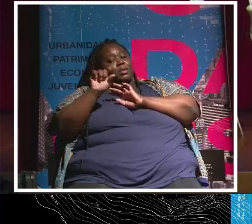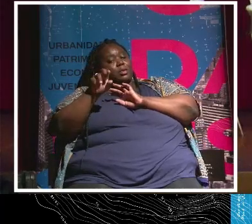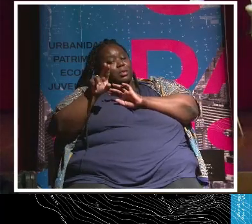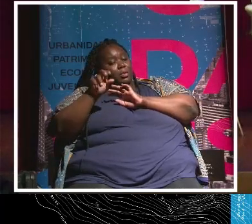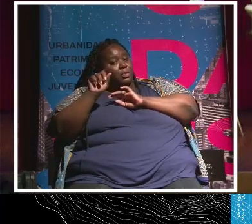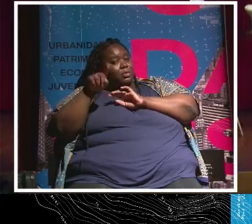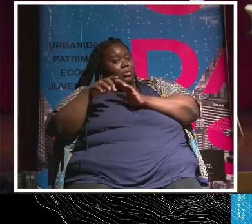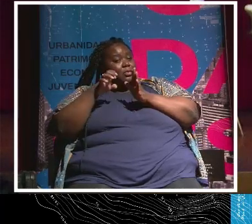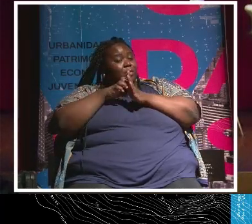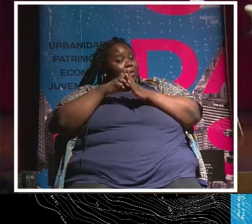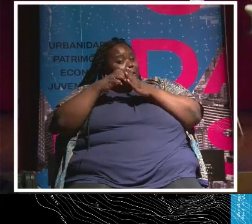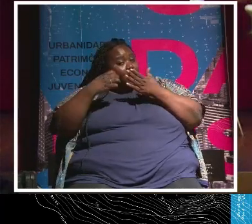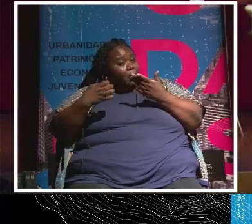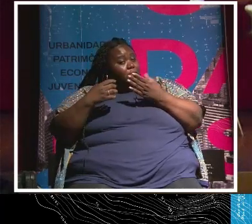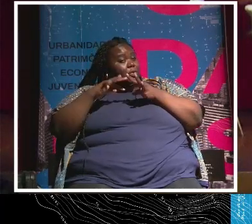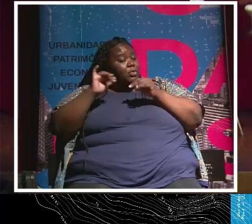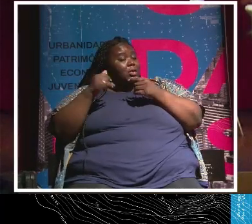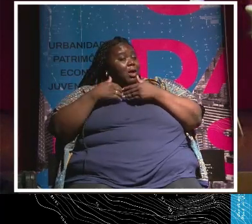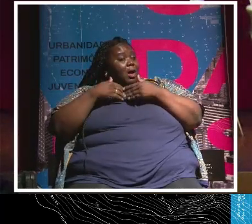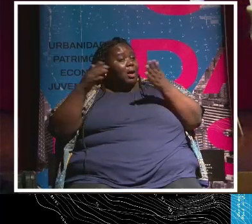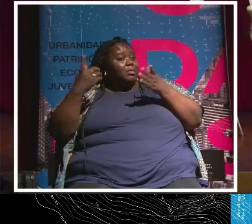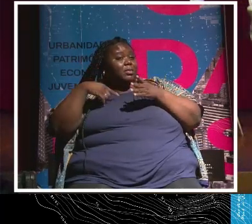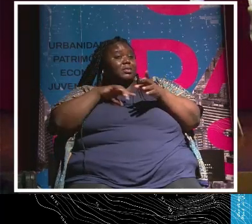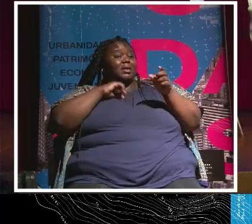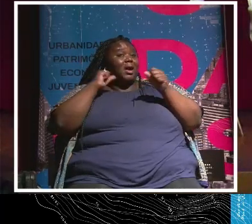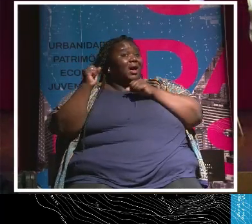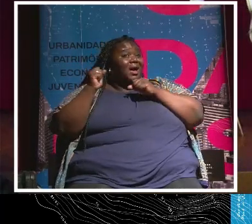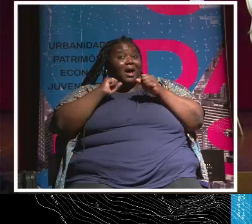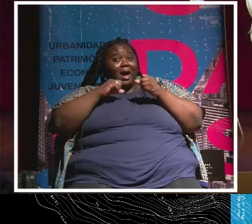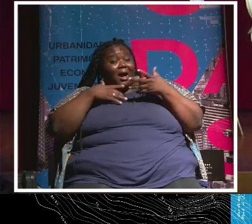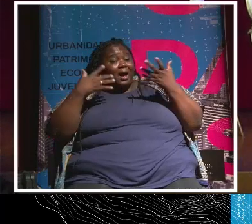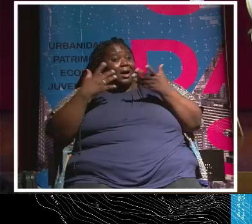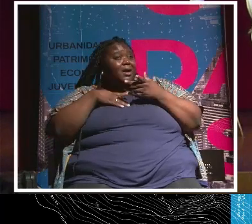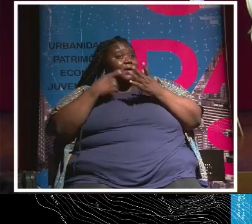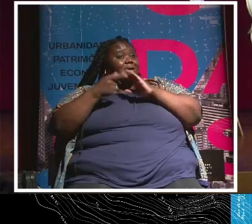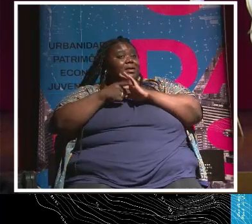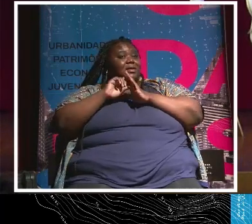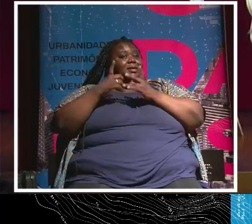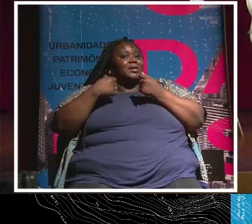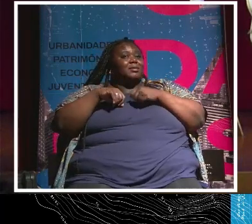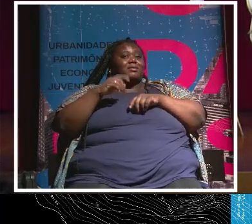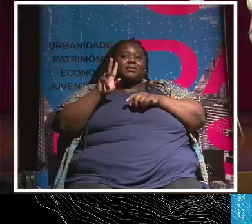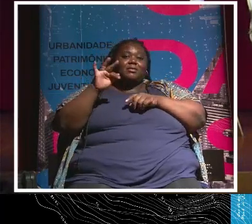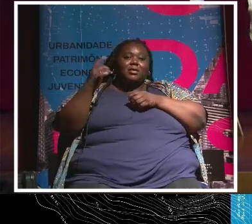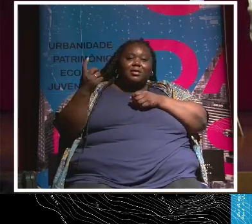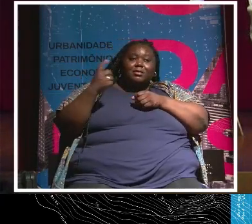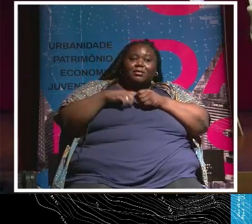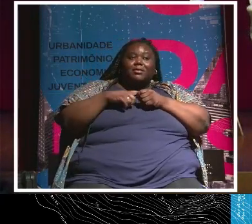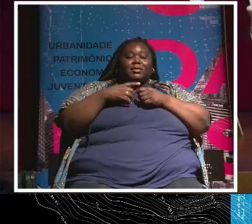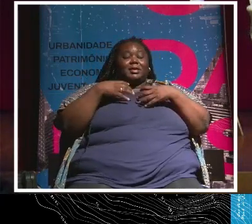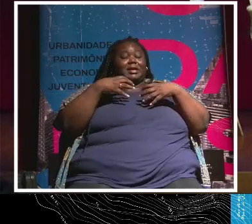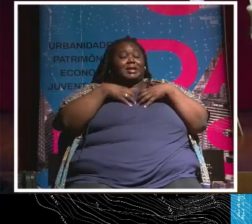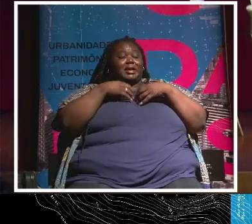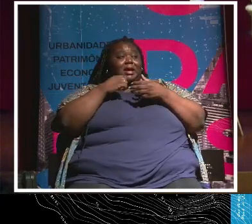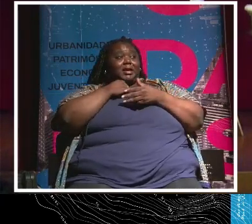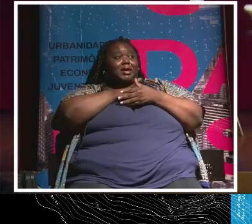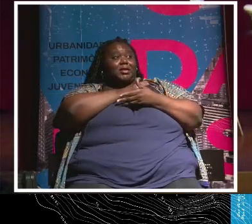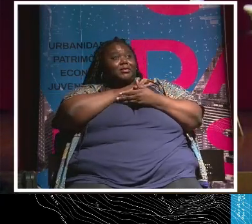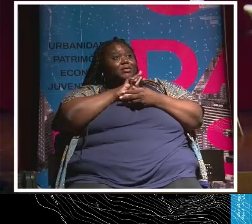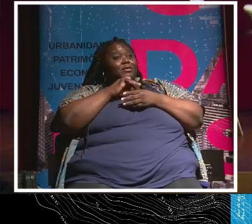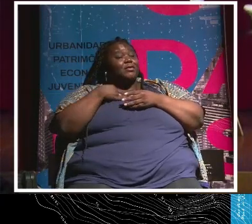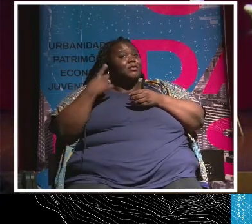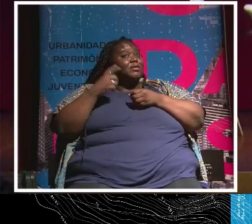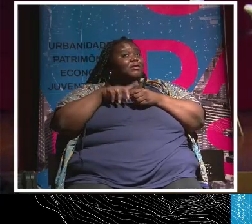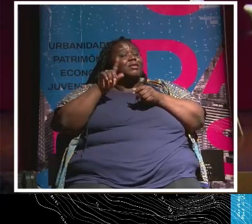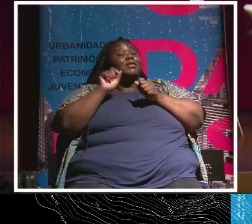os edital tudo ao mesmo tempo, então a gente ficou, meu Deus, antes disso, o Mink vai voltar, o coração acelerado, a gente muito feliz, o Mink vai voltar, o que